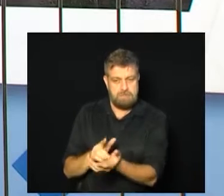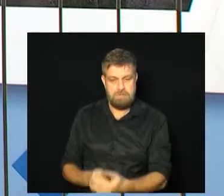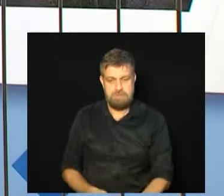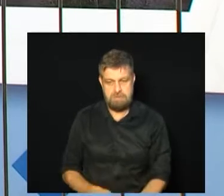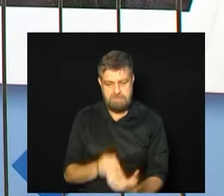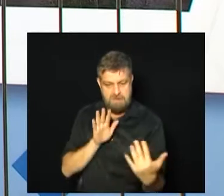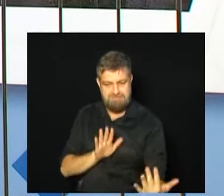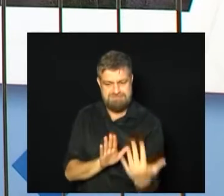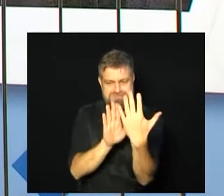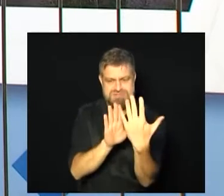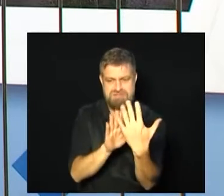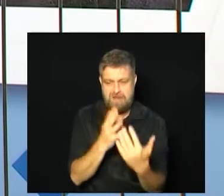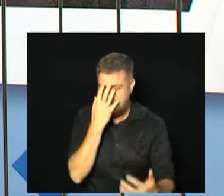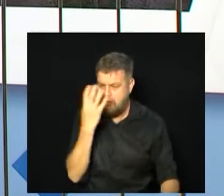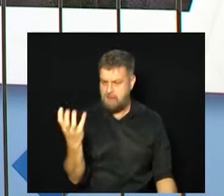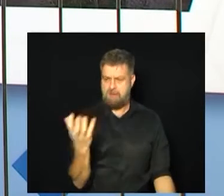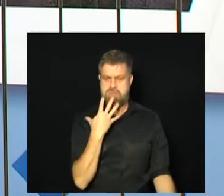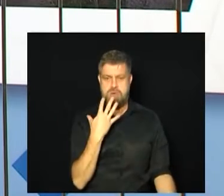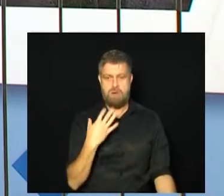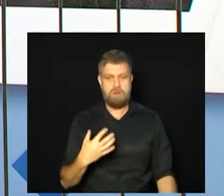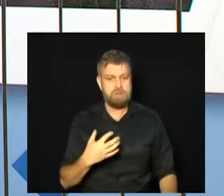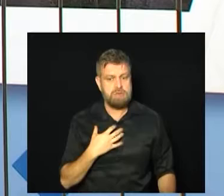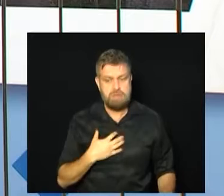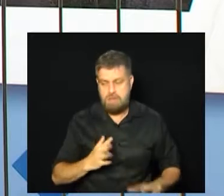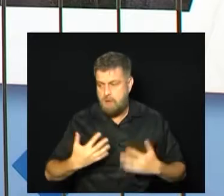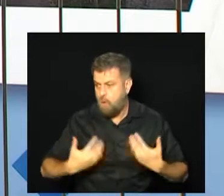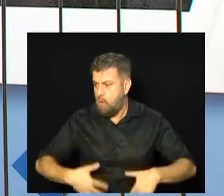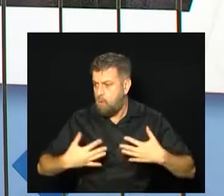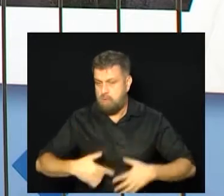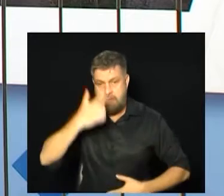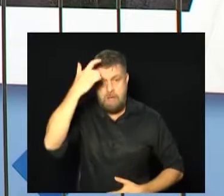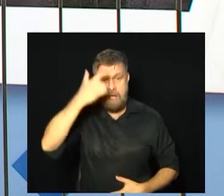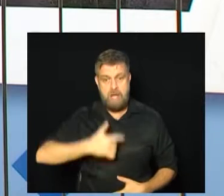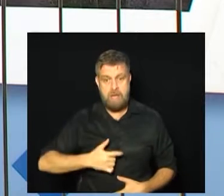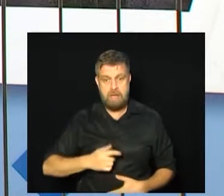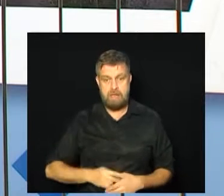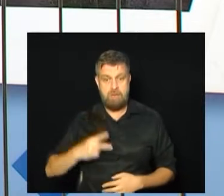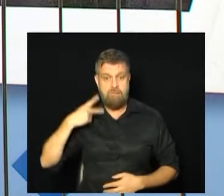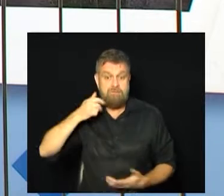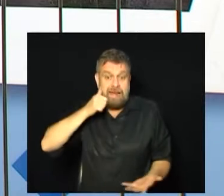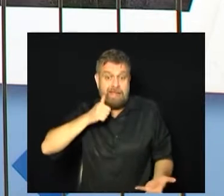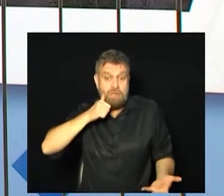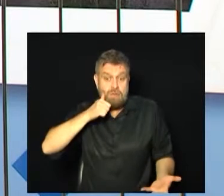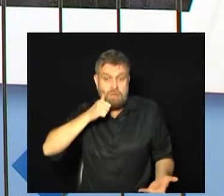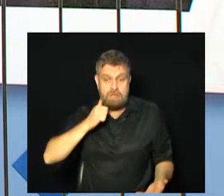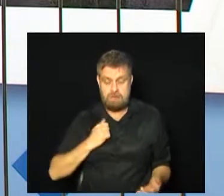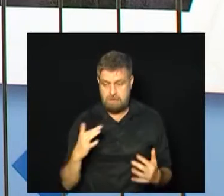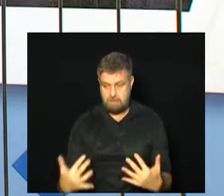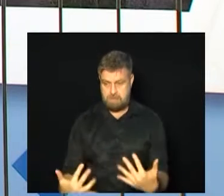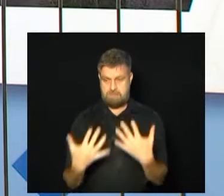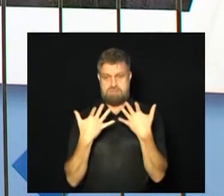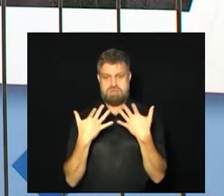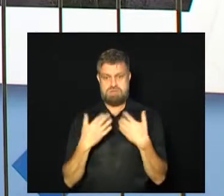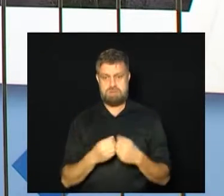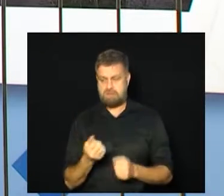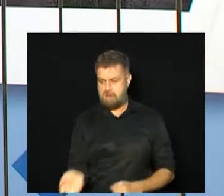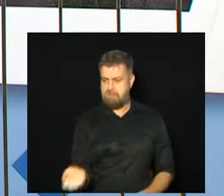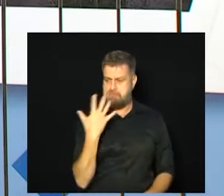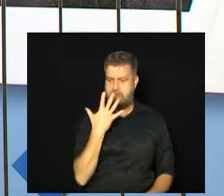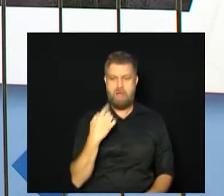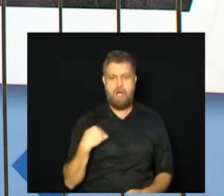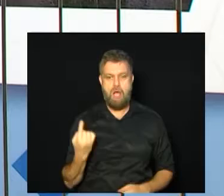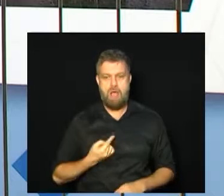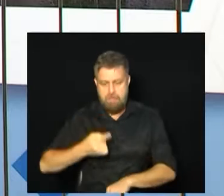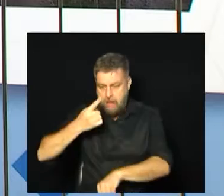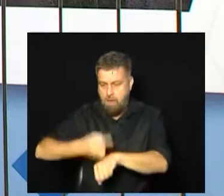tão agressiva da forma que foi, né? Enquanto figura pública, foi a primeira vez de uma forma tão direta, num